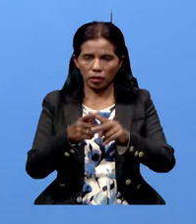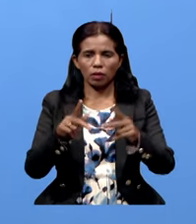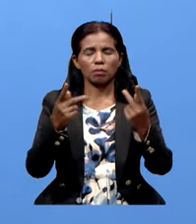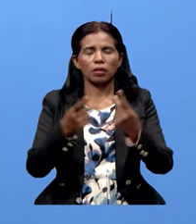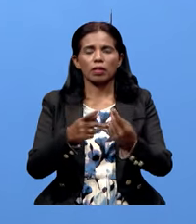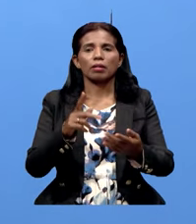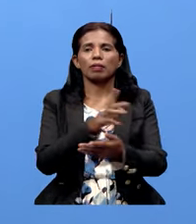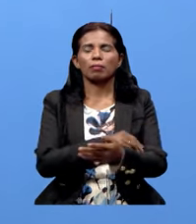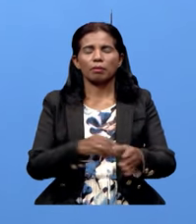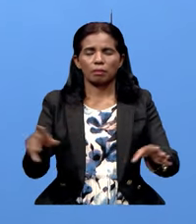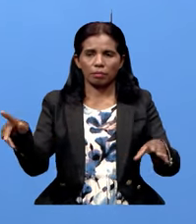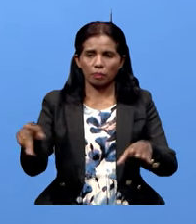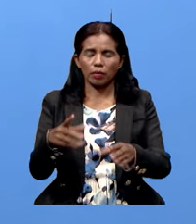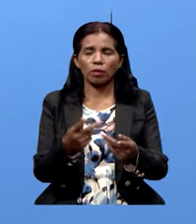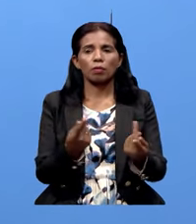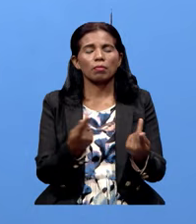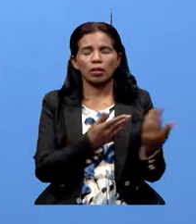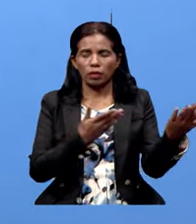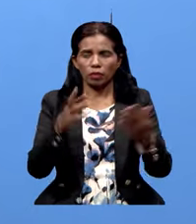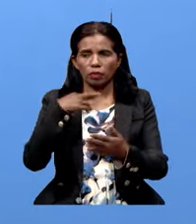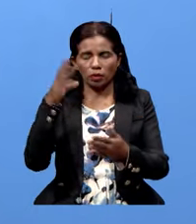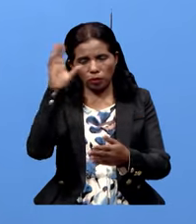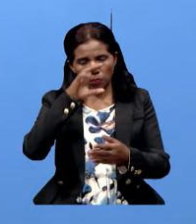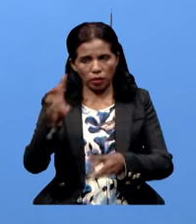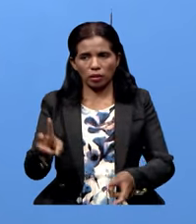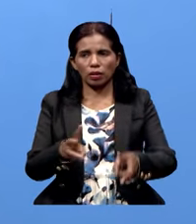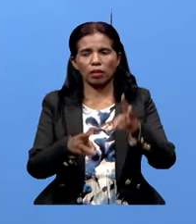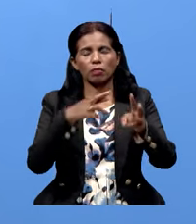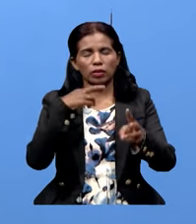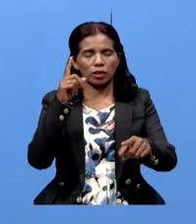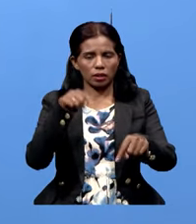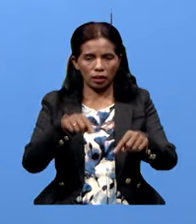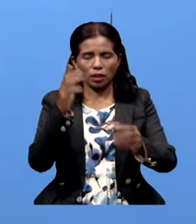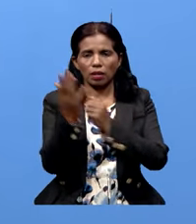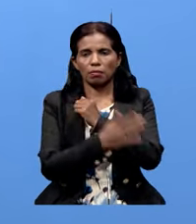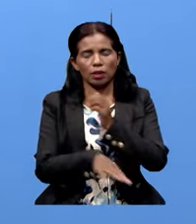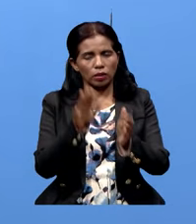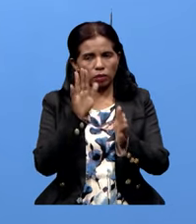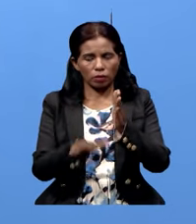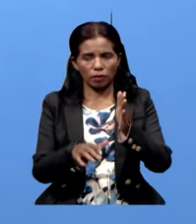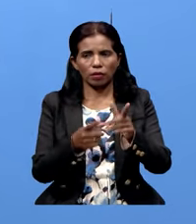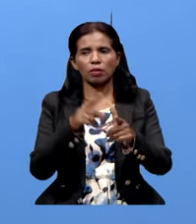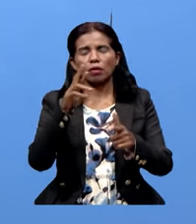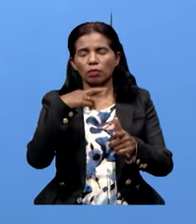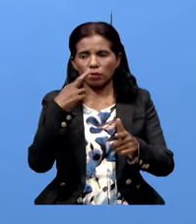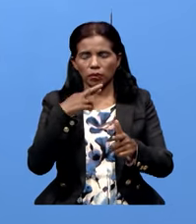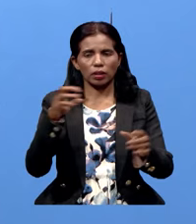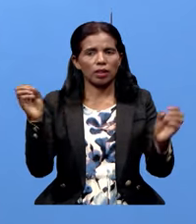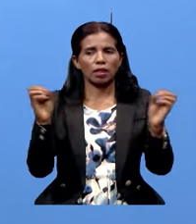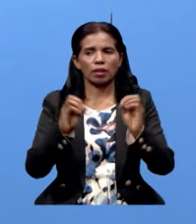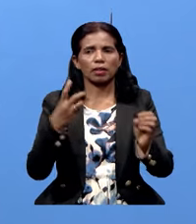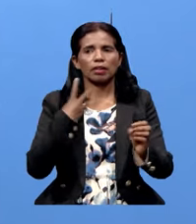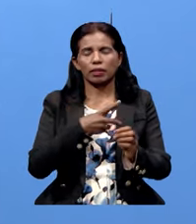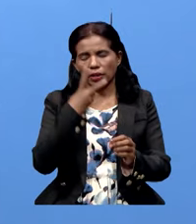kompanya importador sana para tubuh ke dalam para fos ihrailaran labele minus lai. Ida ne. Segundo, quando fos nen la menos sona ma kita